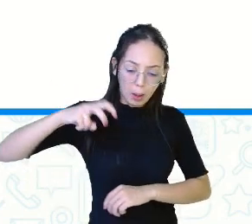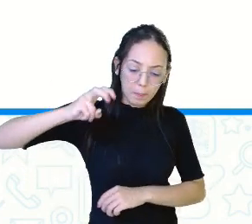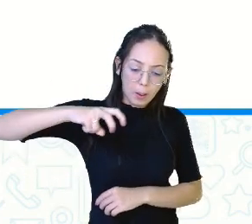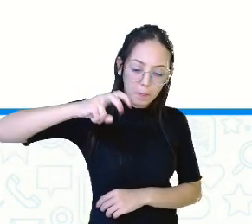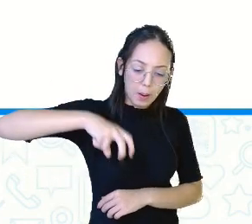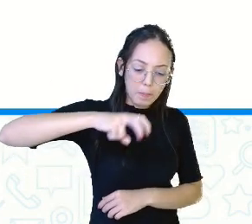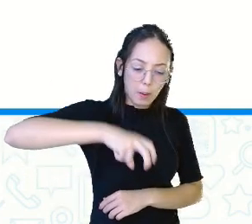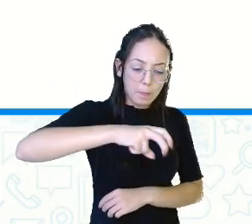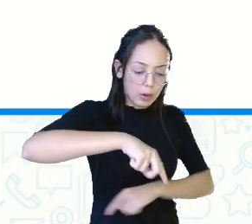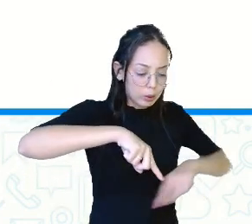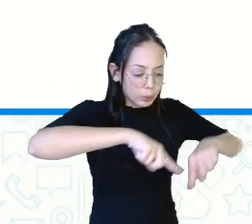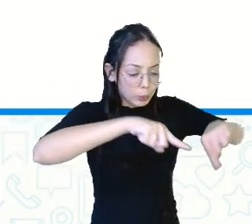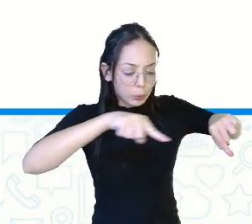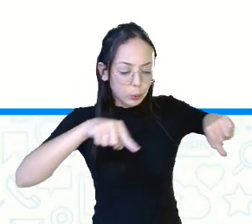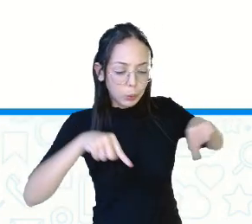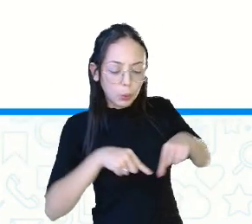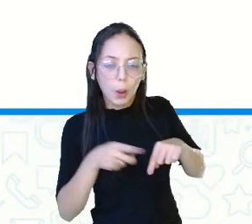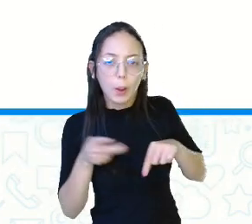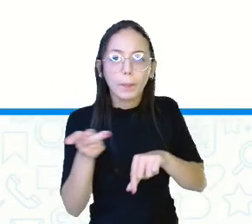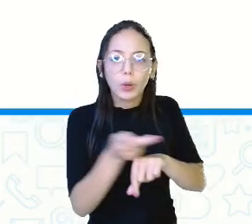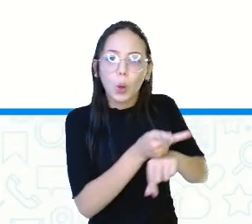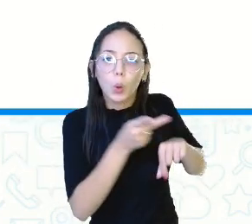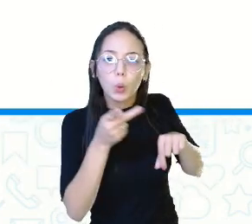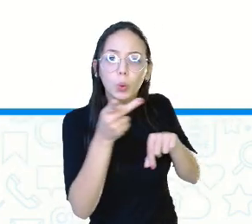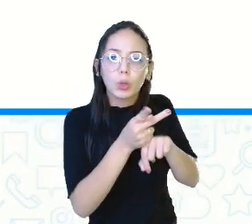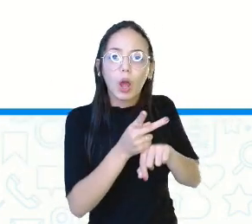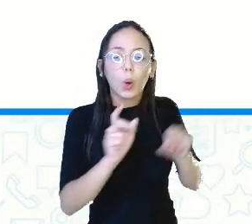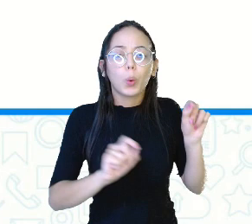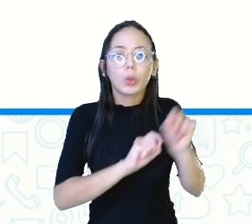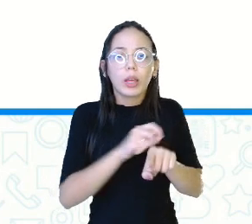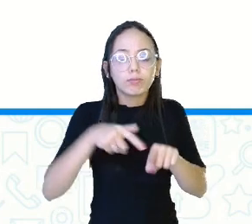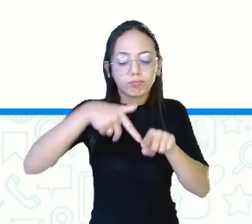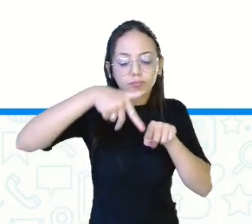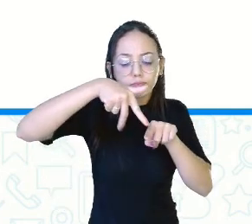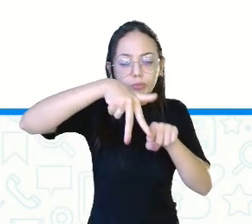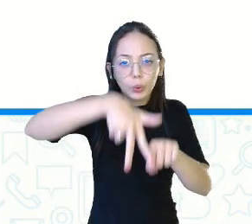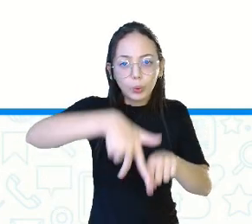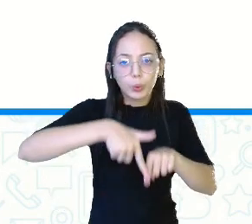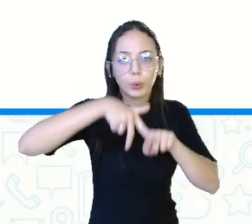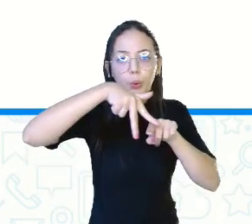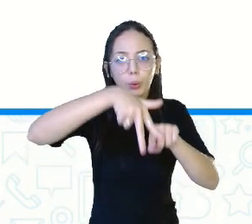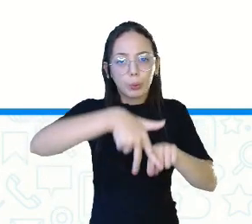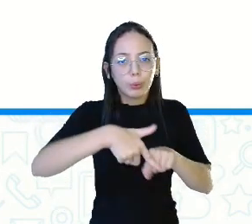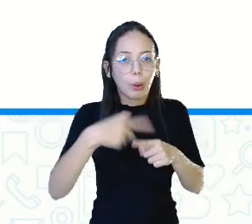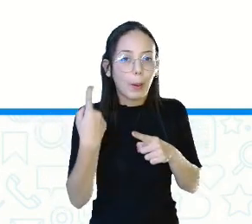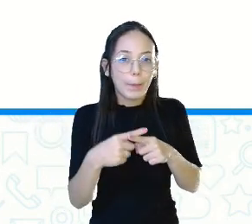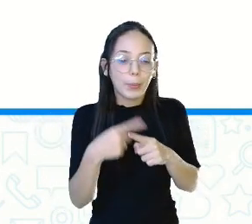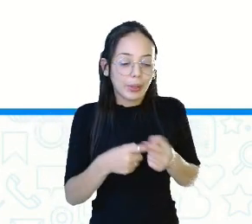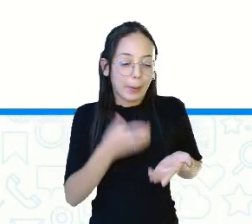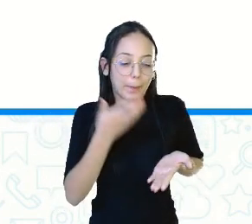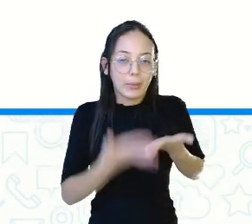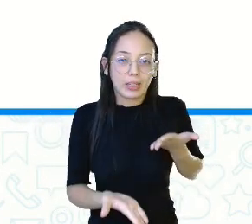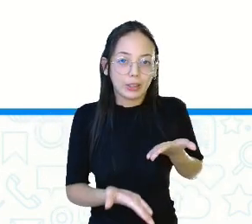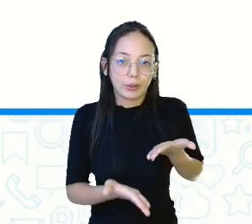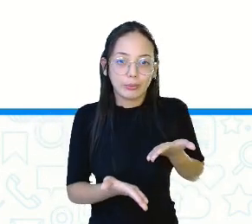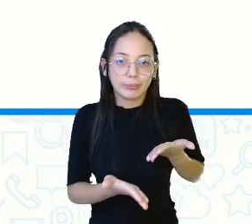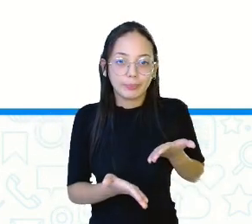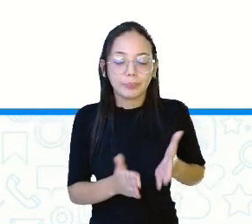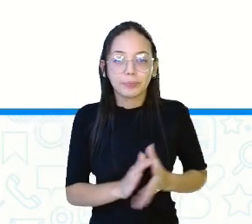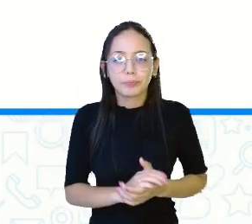do porão para procurar o seu patins, que ele não encontrava em lugar nenhum.